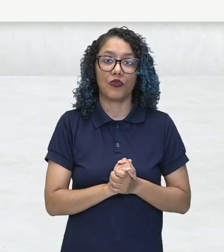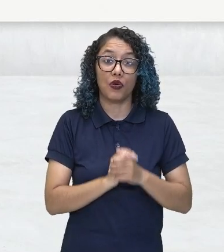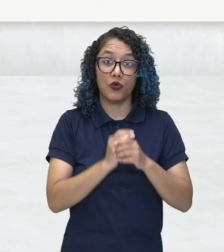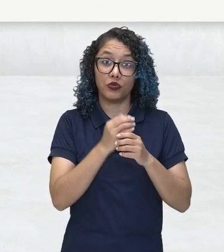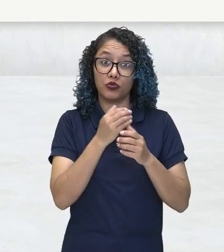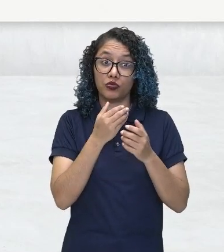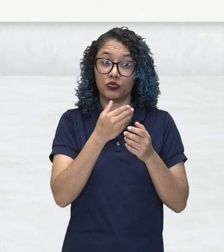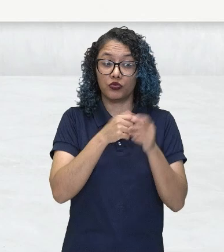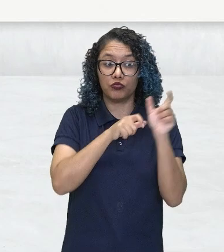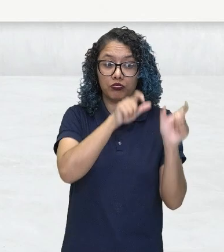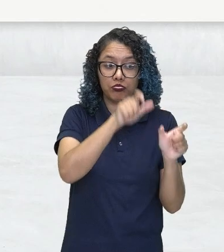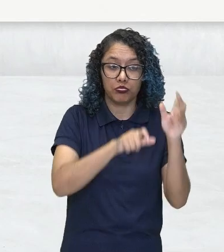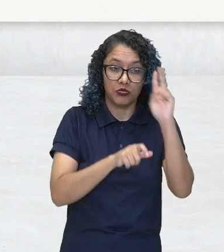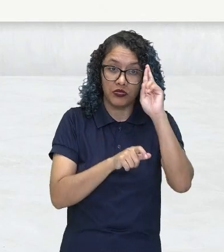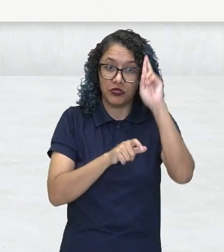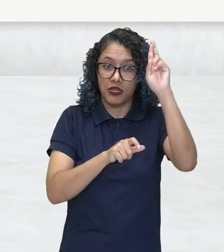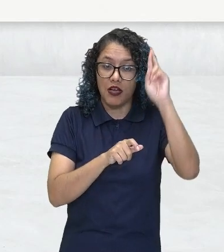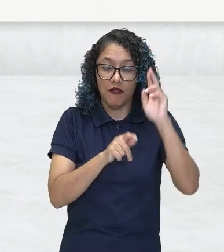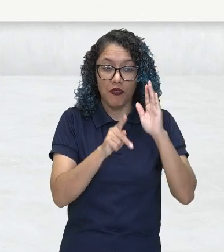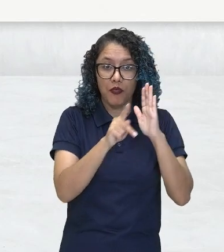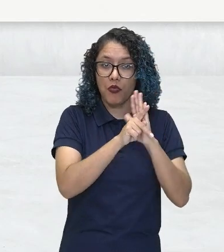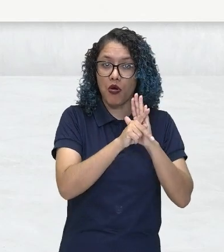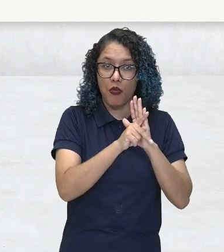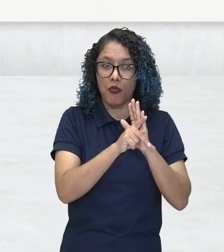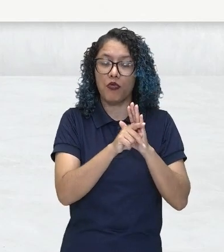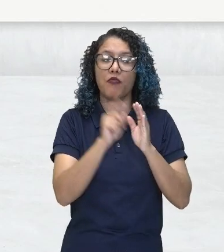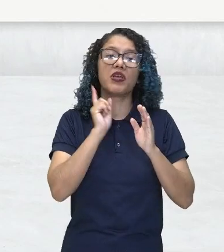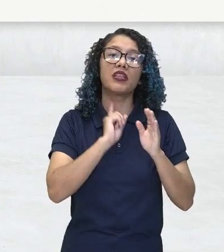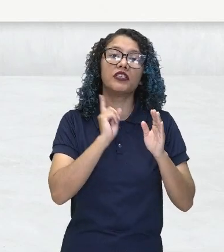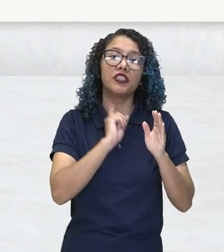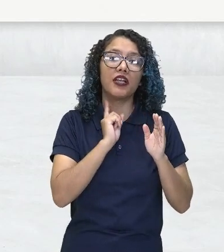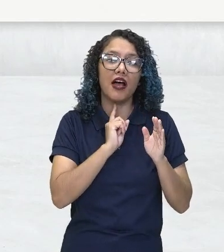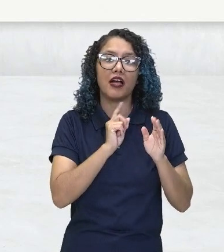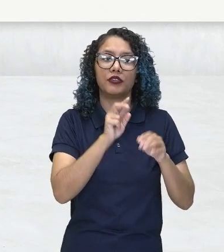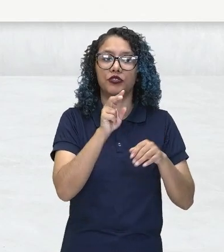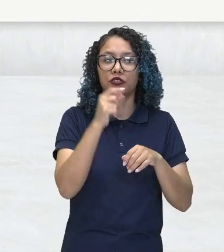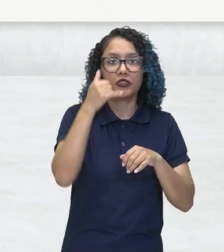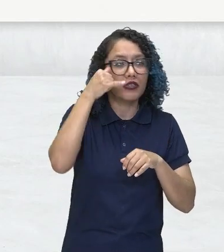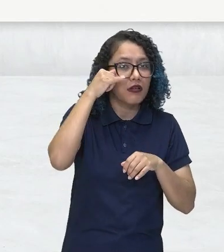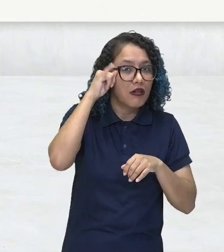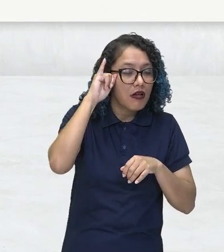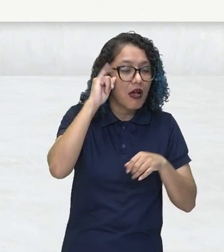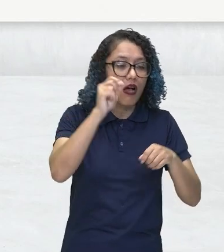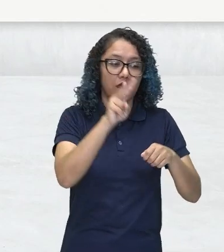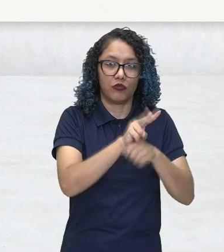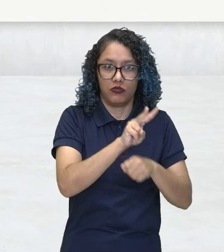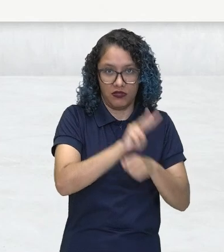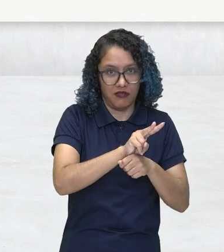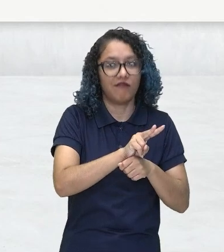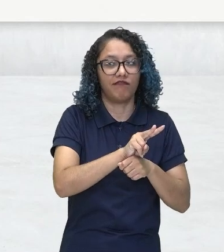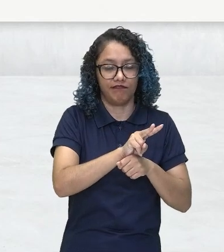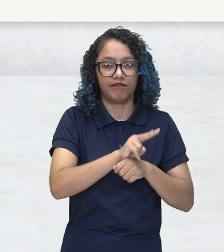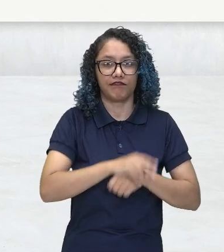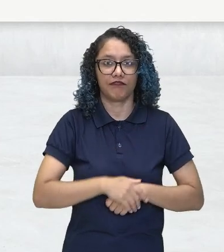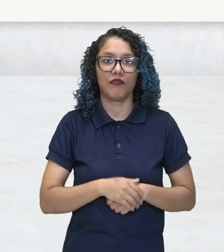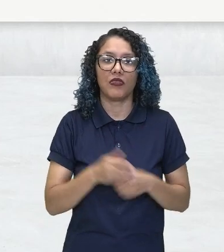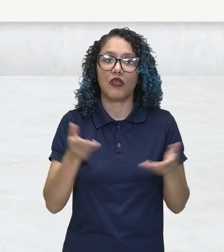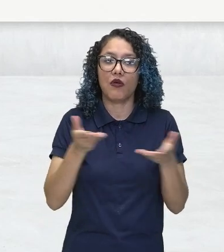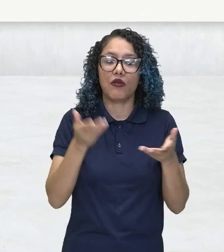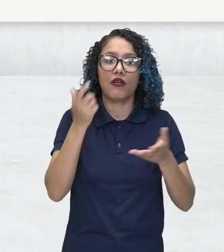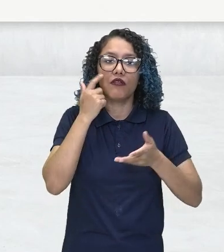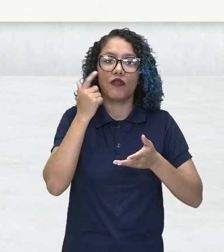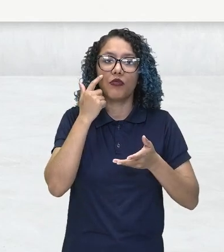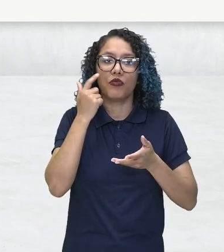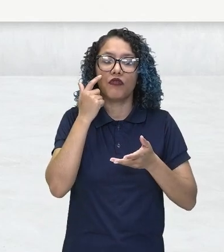pecuaristas de Minas Gerais, aí os criadores de gado, certo? Muito bem. E aí nós vamos ver então como é que